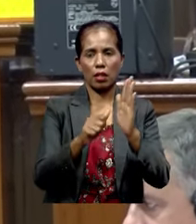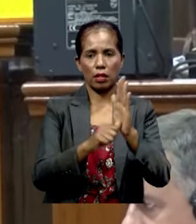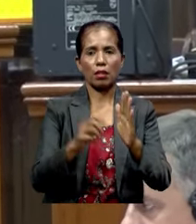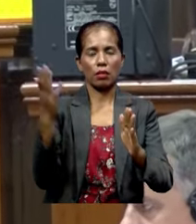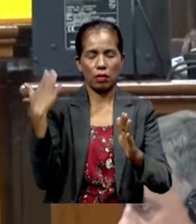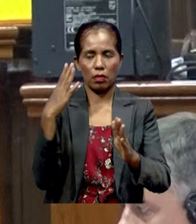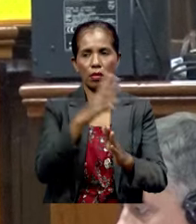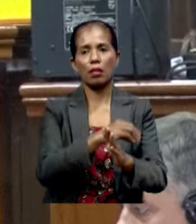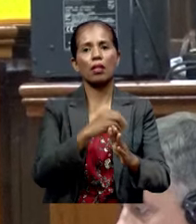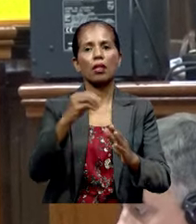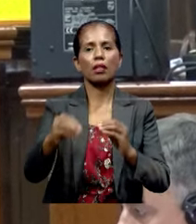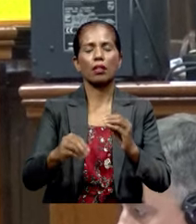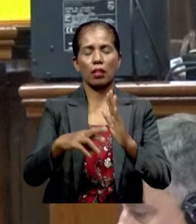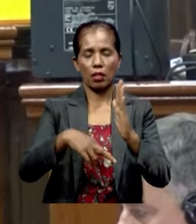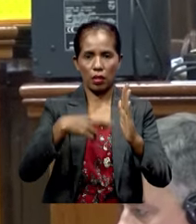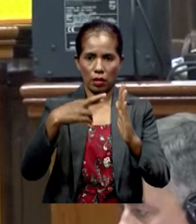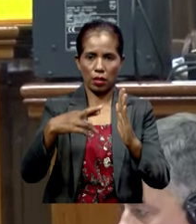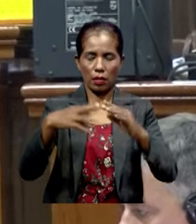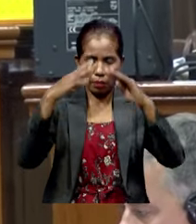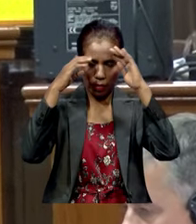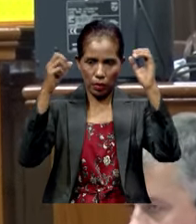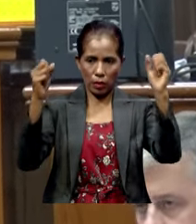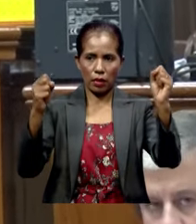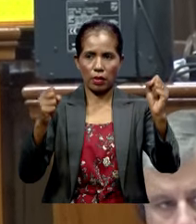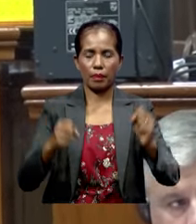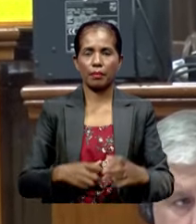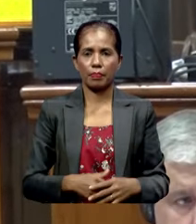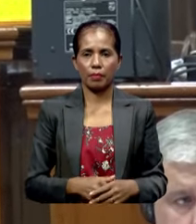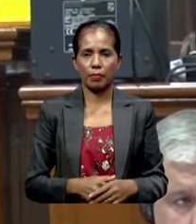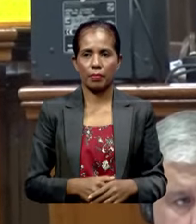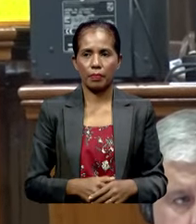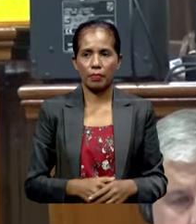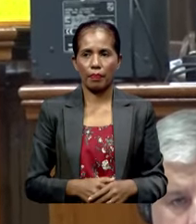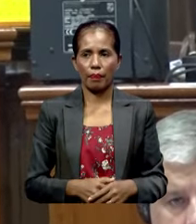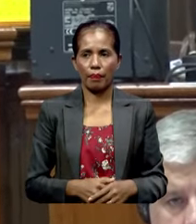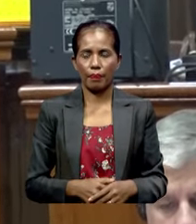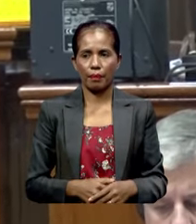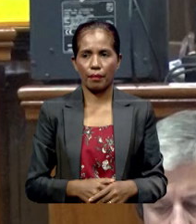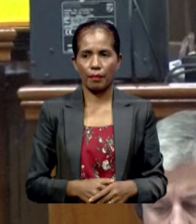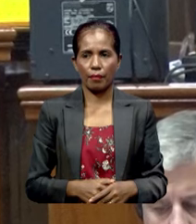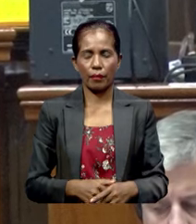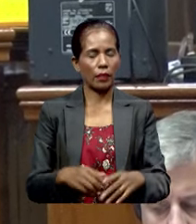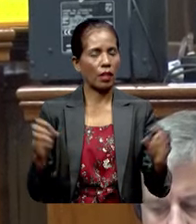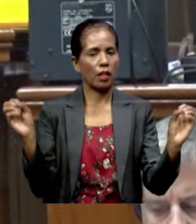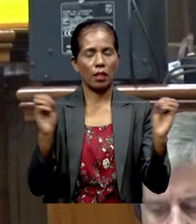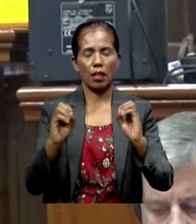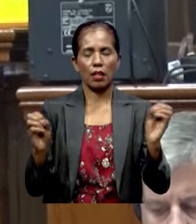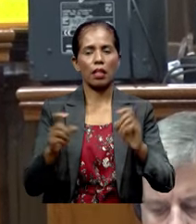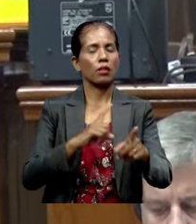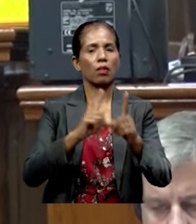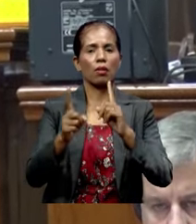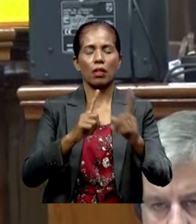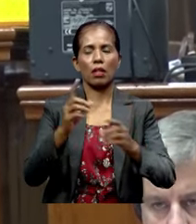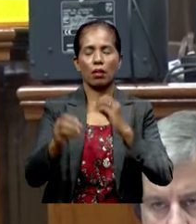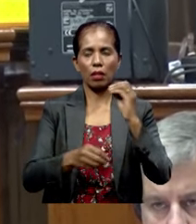um relatório com a previdência que julgue adequada. Nebe não tem razão de ser,